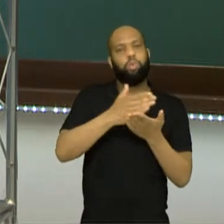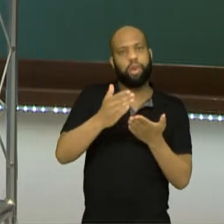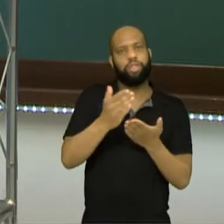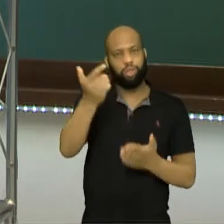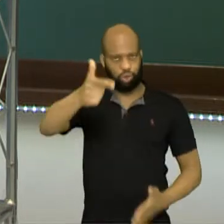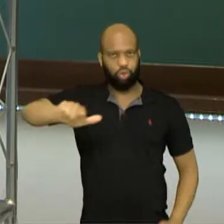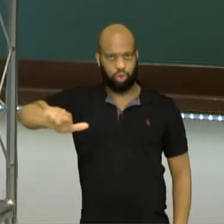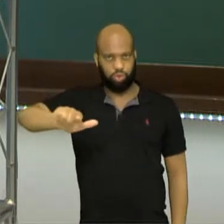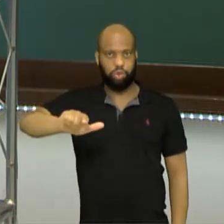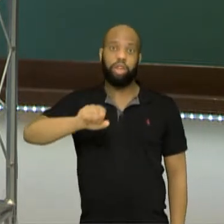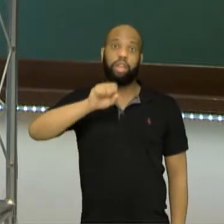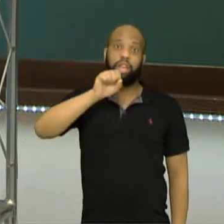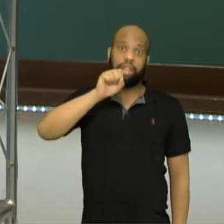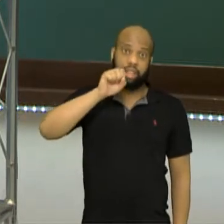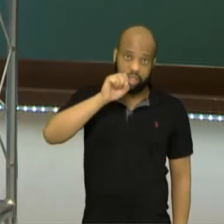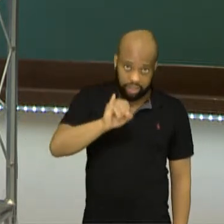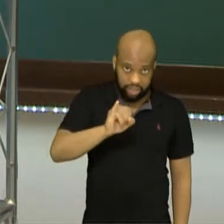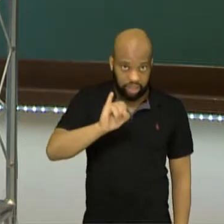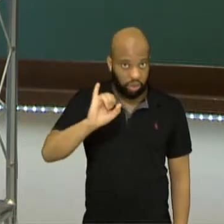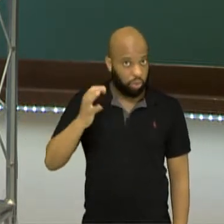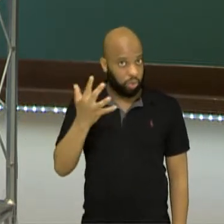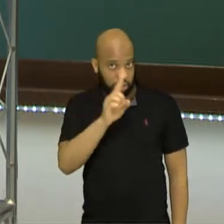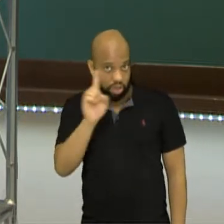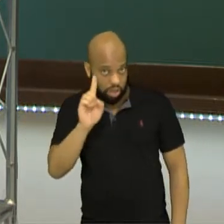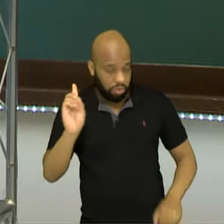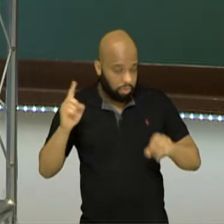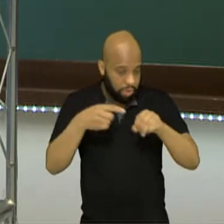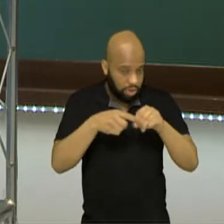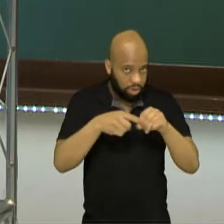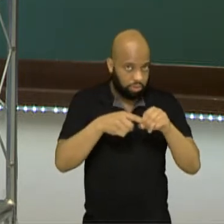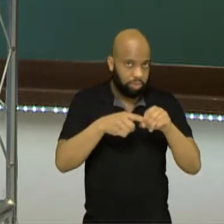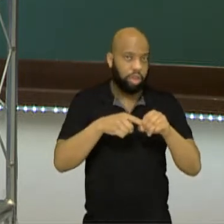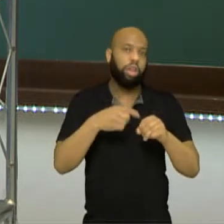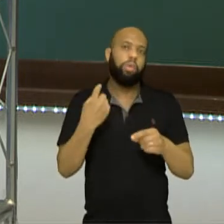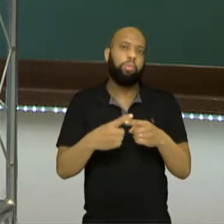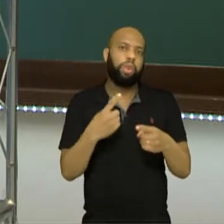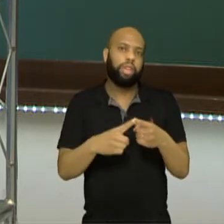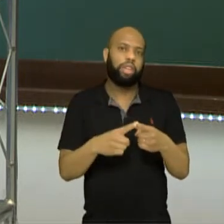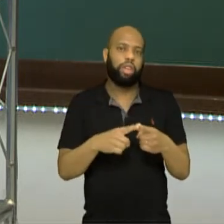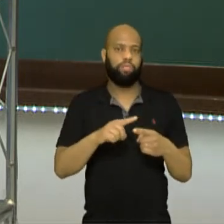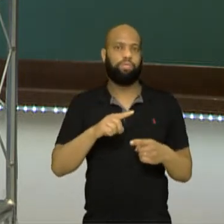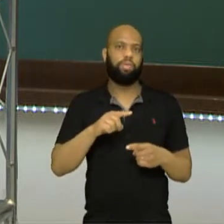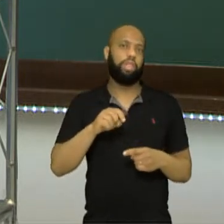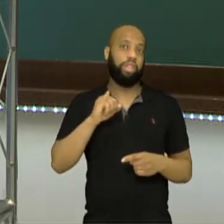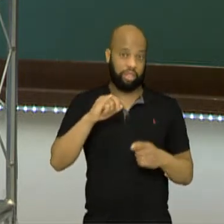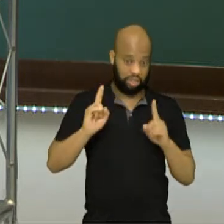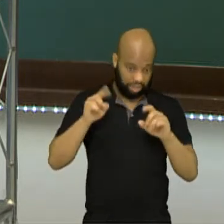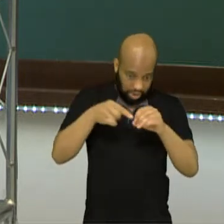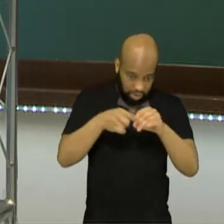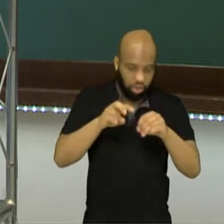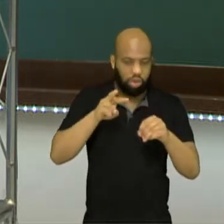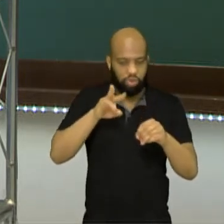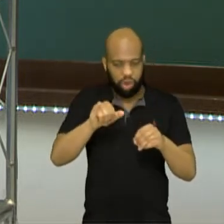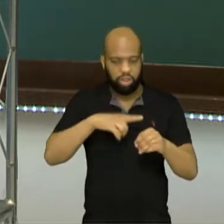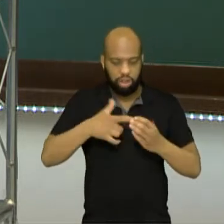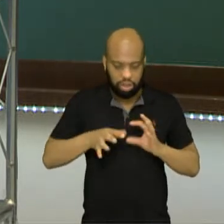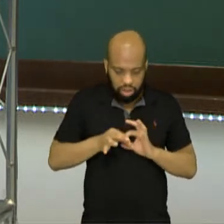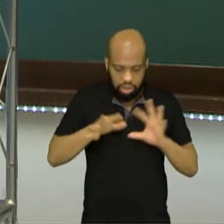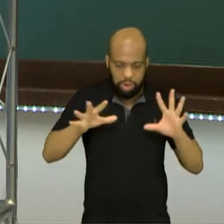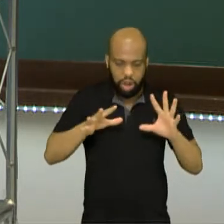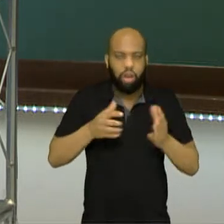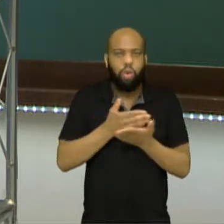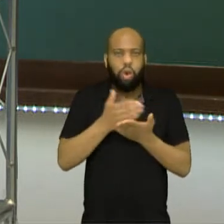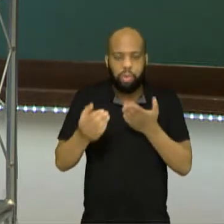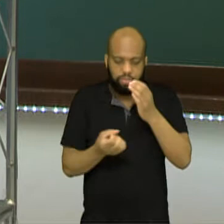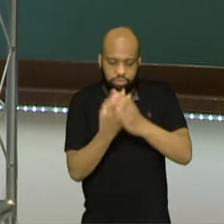menstruação. Caso não, acontece ali a liberação de hormônios que vão manter aquela gravidez ali pelos próximos meses, tá?